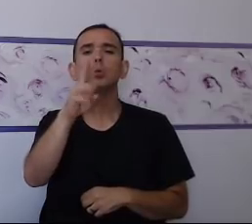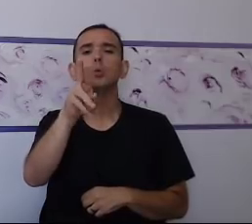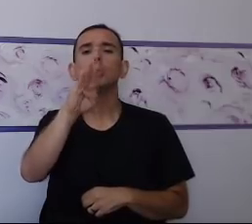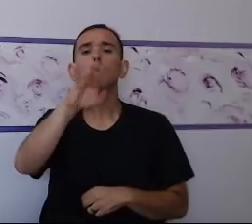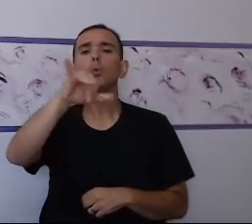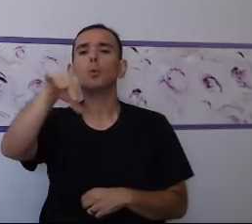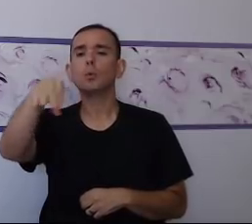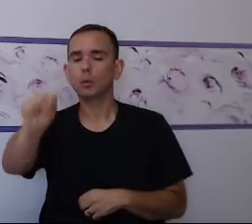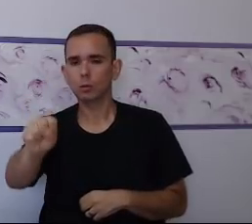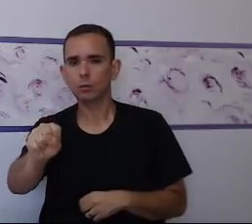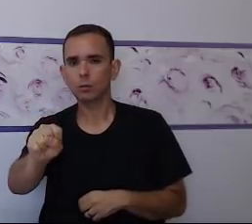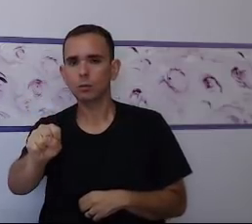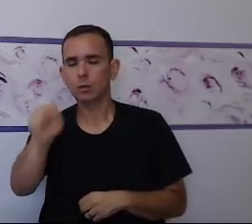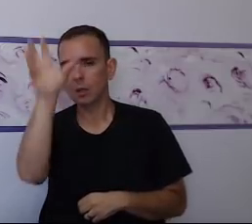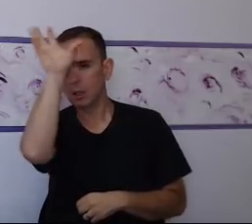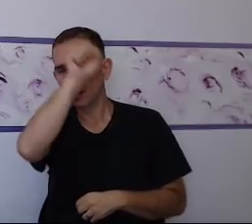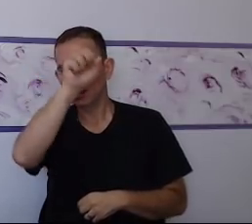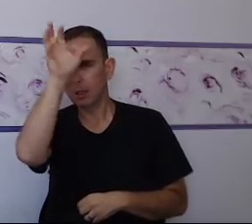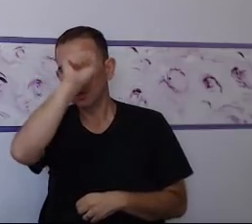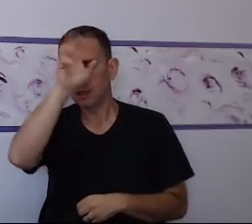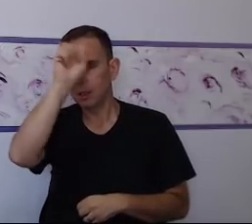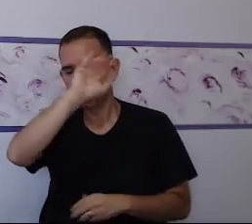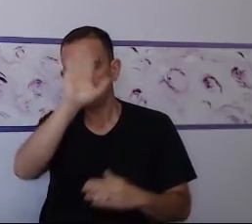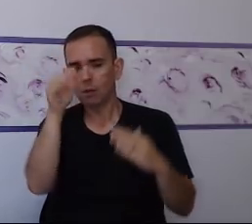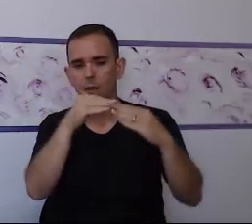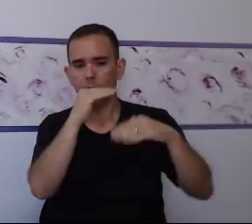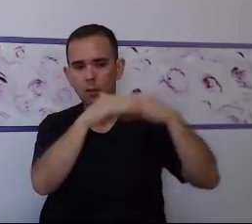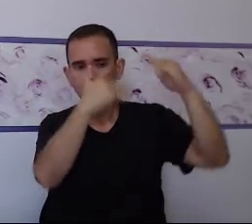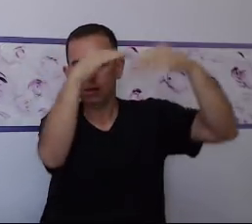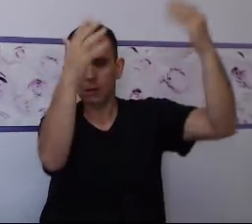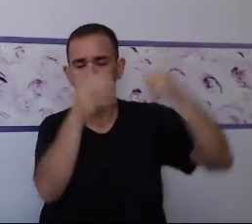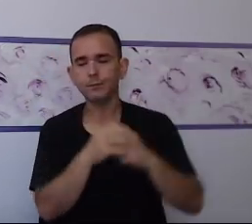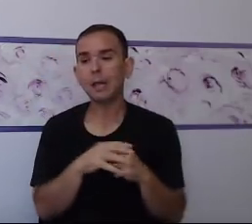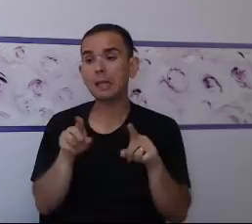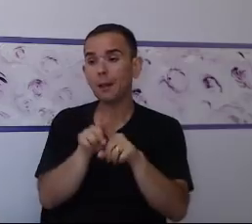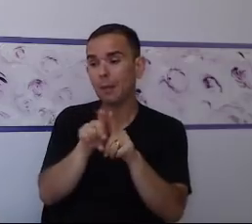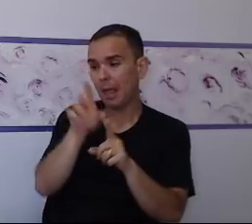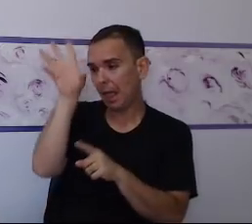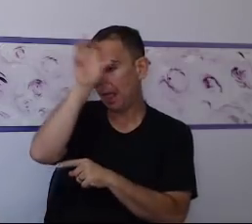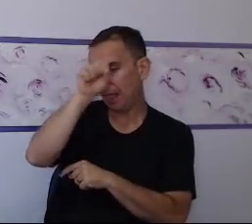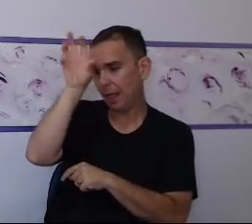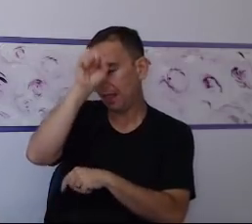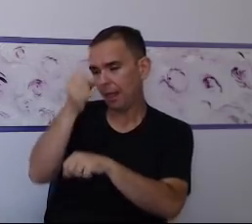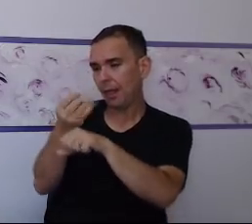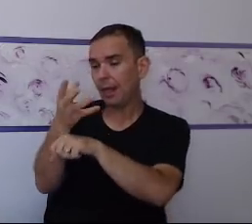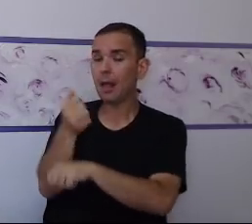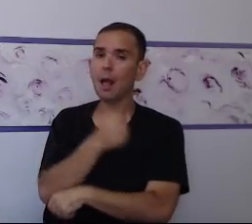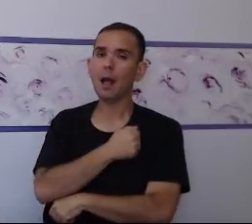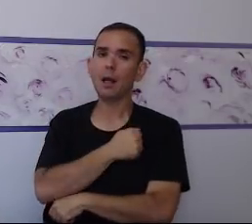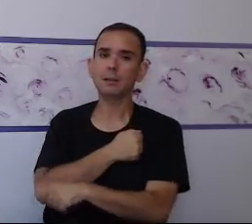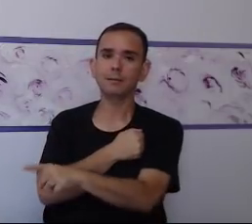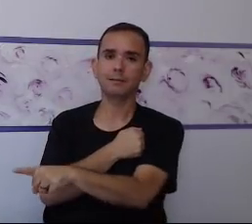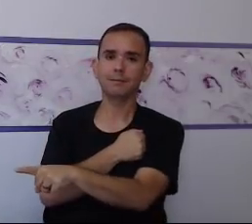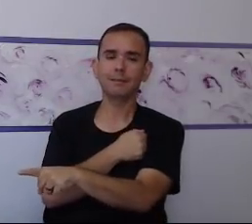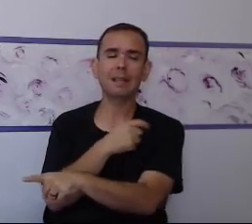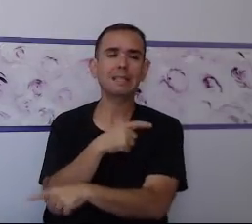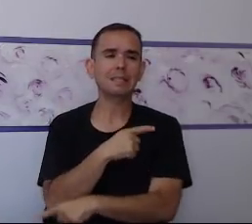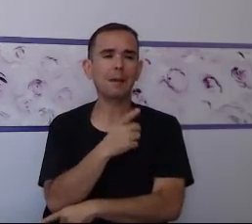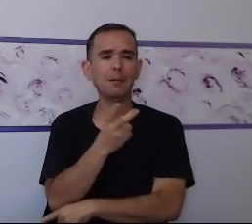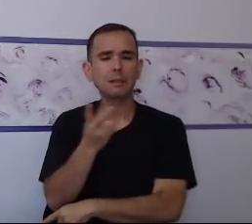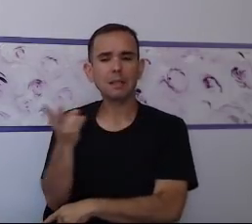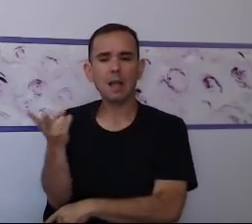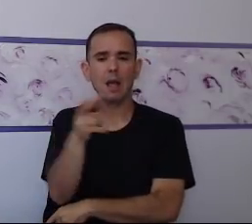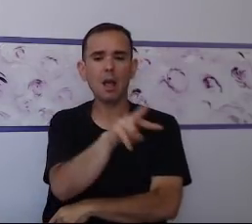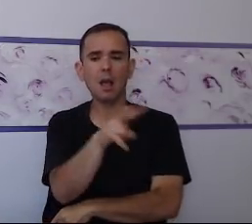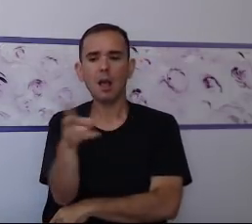a gente tem distúrbio de aprendizagem relacionado ao desenvolvimento e o distúrbio de aprendizagem acadêmica. Então, a gente tem